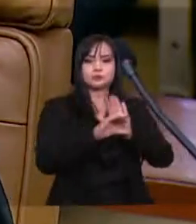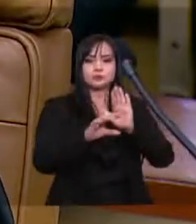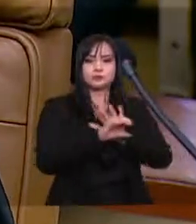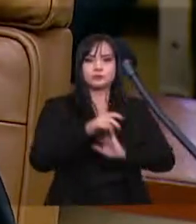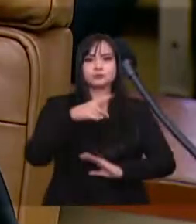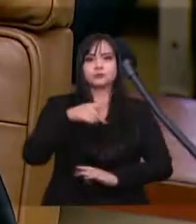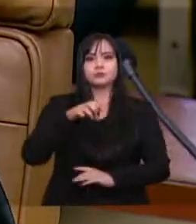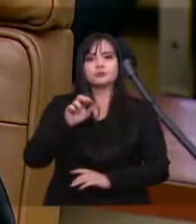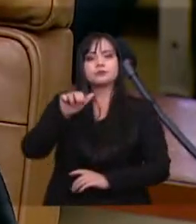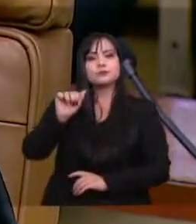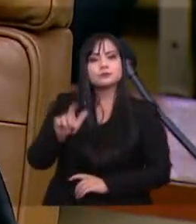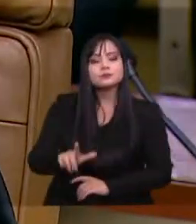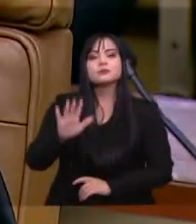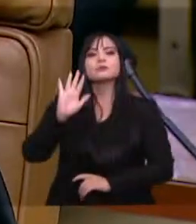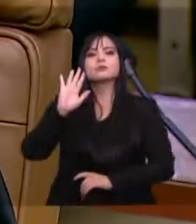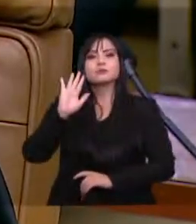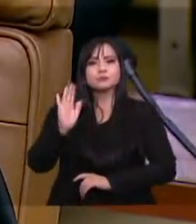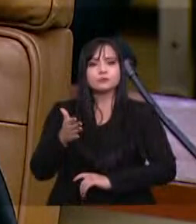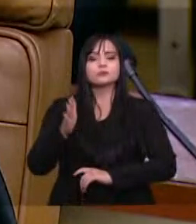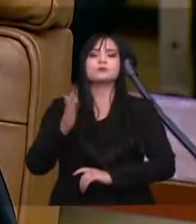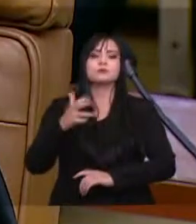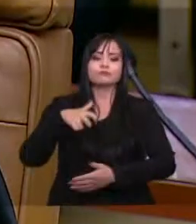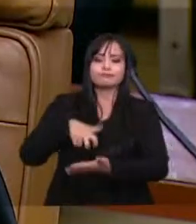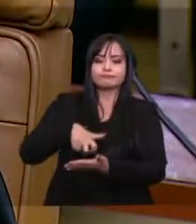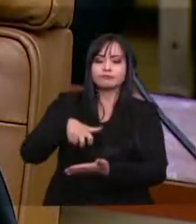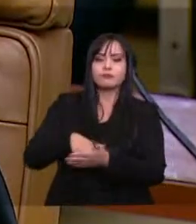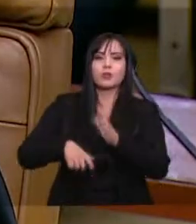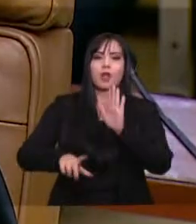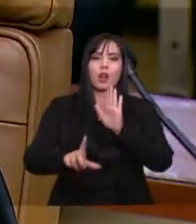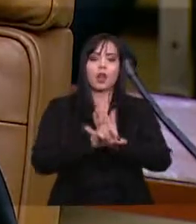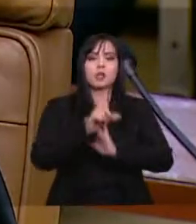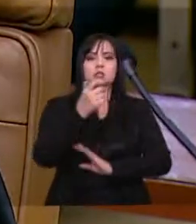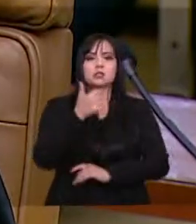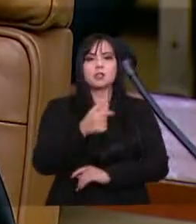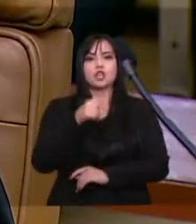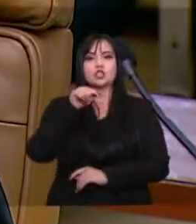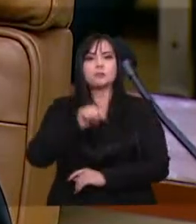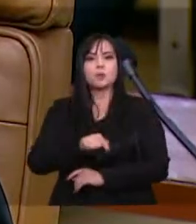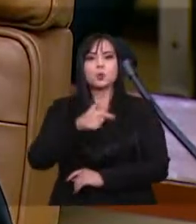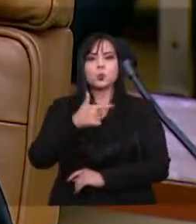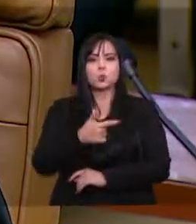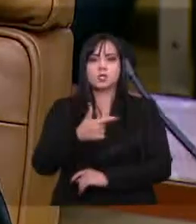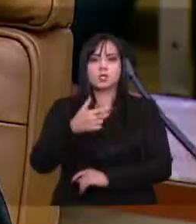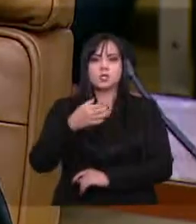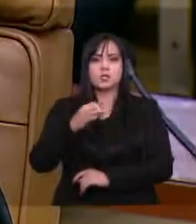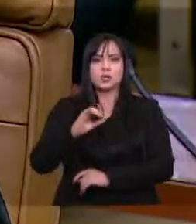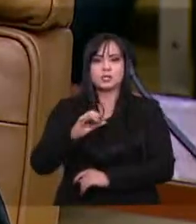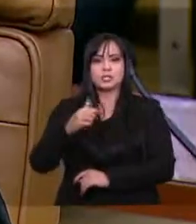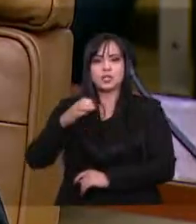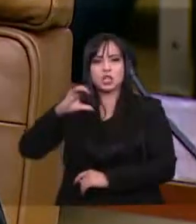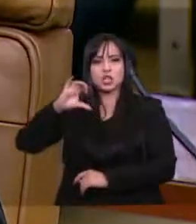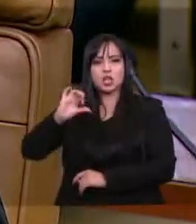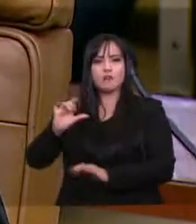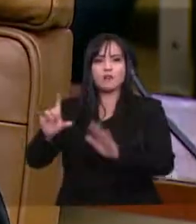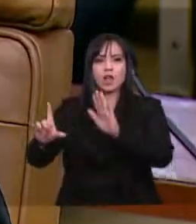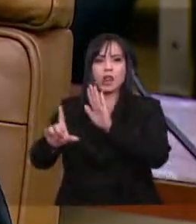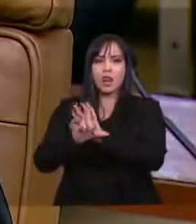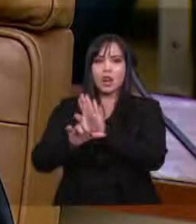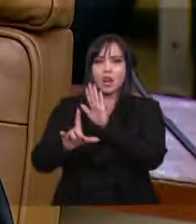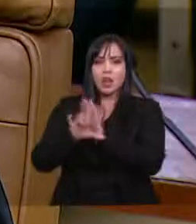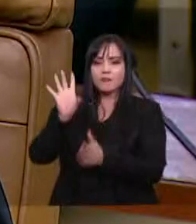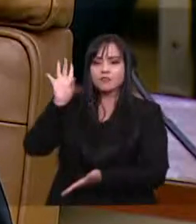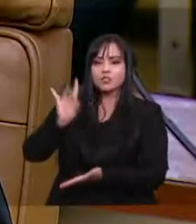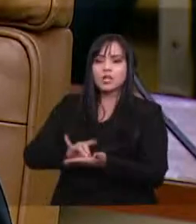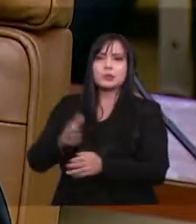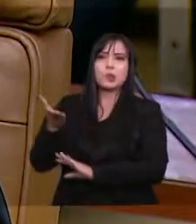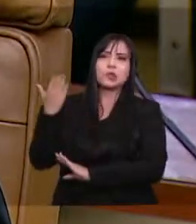que foi dada ao Código Penal pela lei 7.209 de 1984 que era a lei vigente